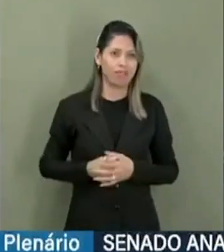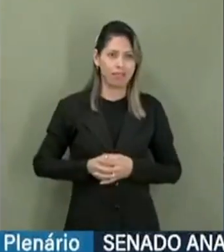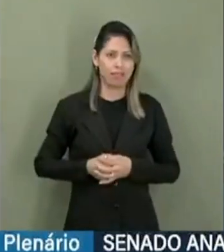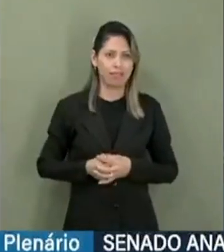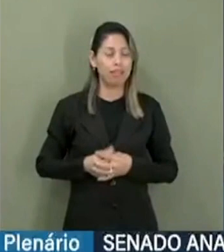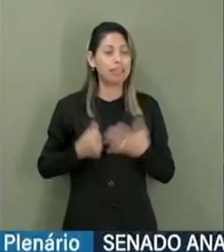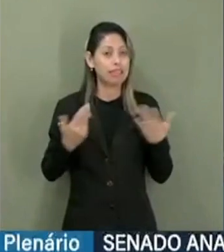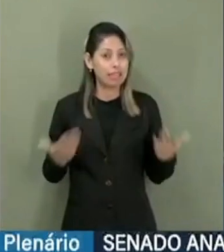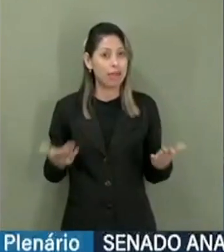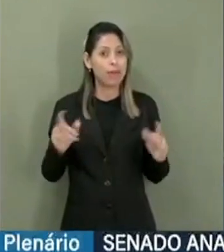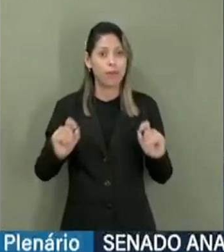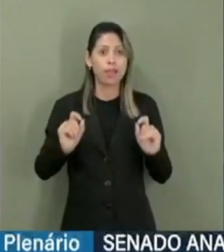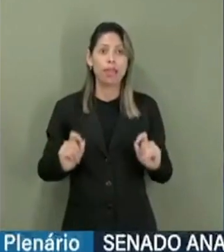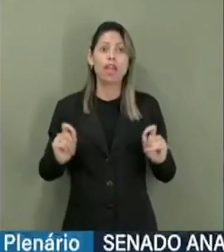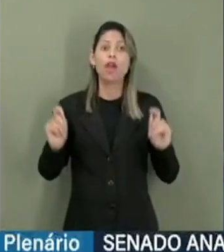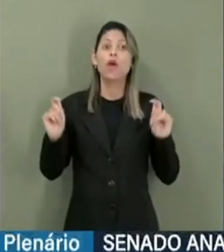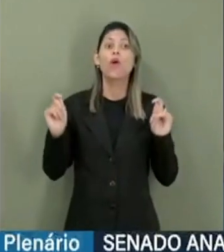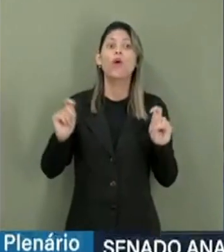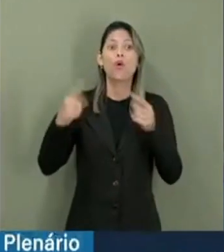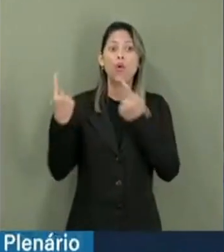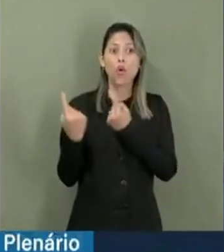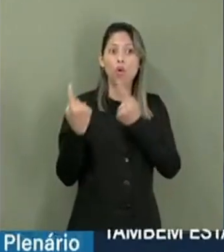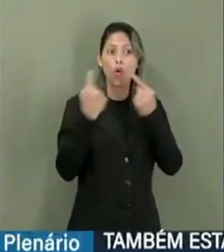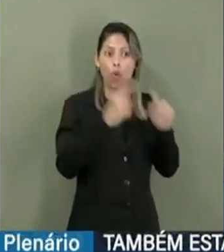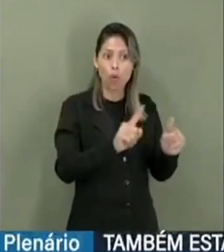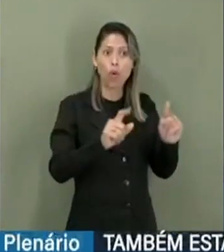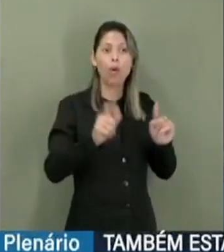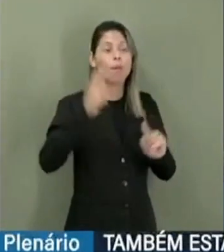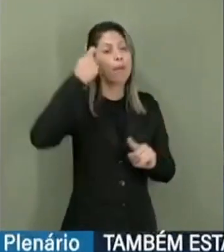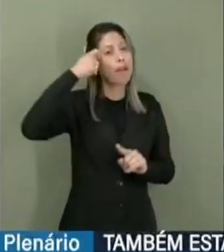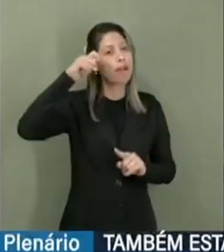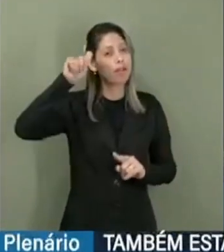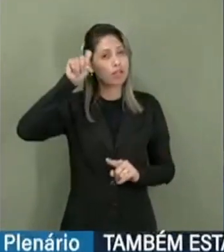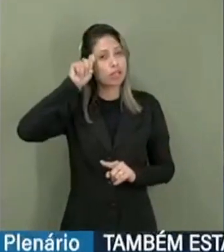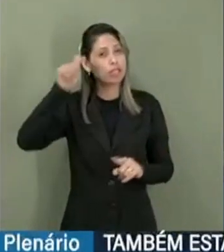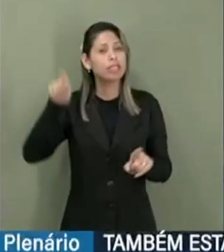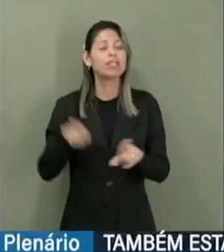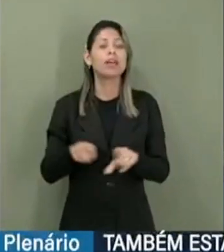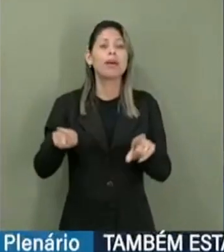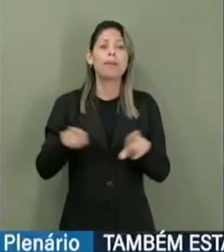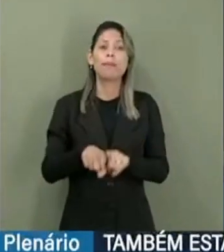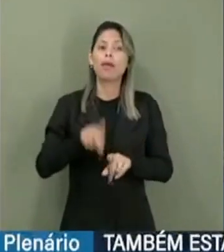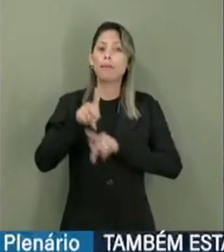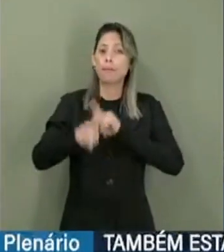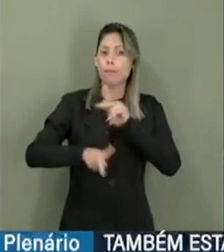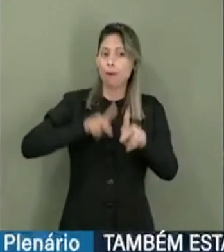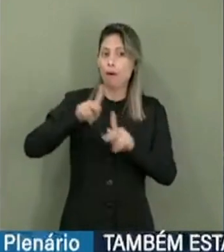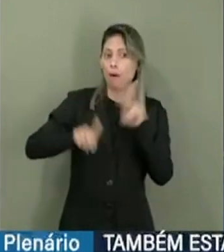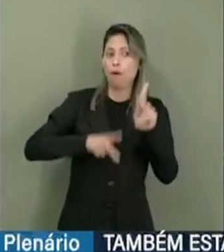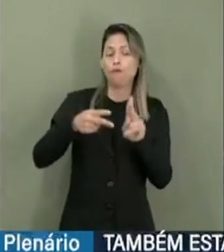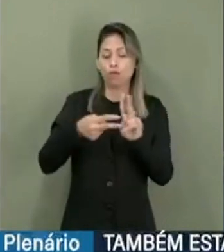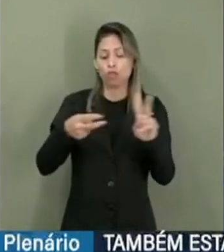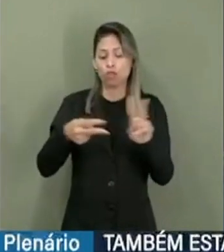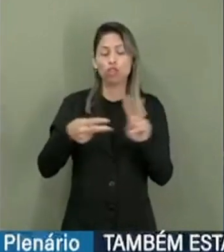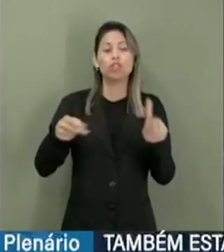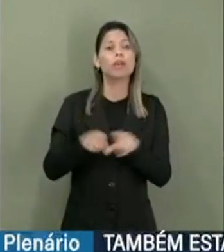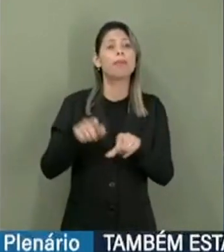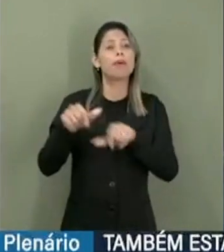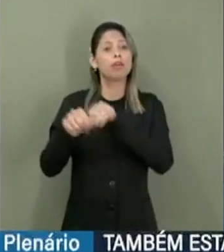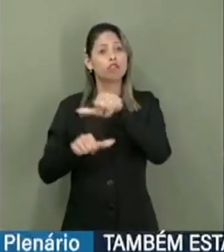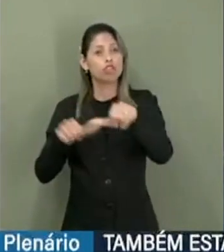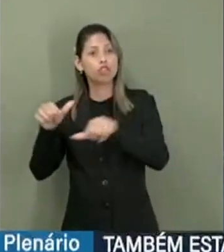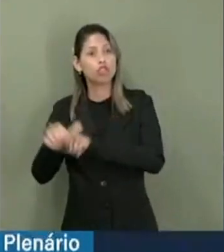federativo combate ao racismo meio ambiente povos indígenas Equidade de gênero